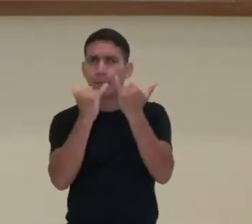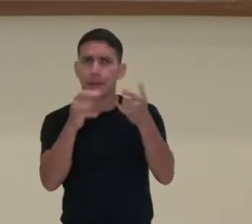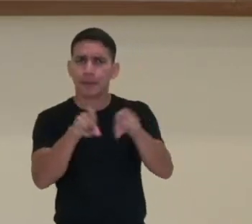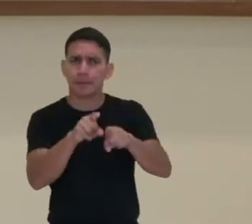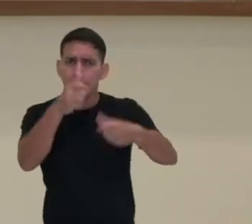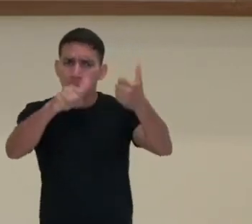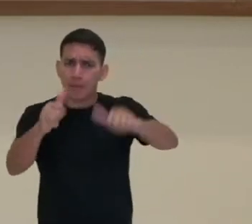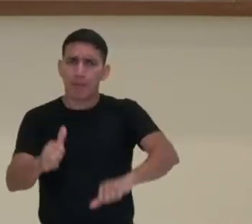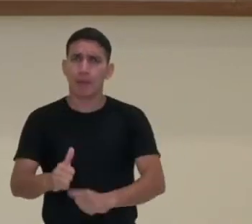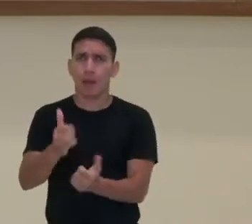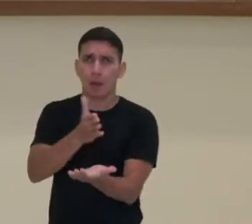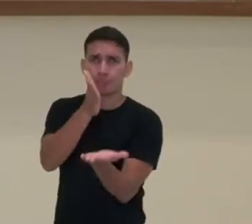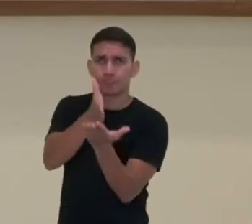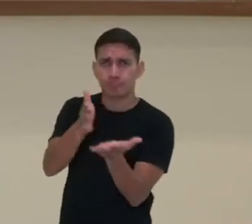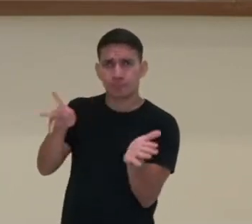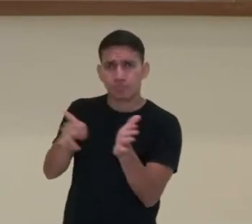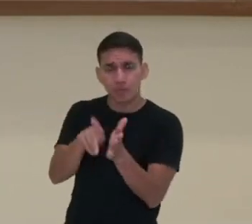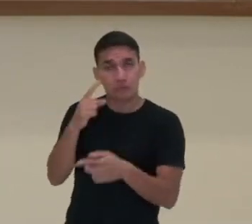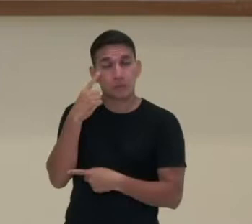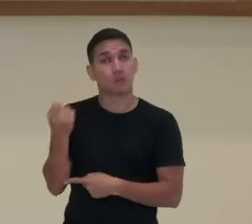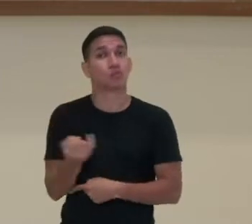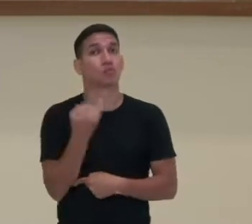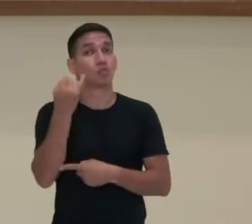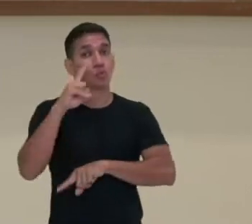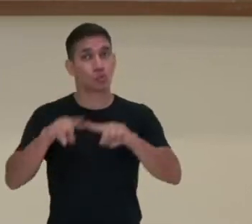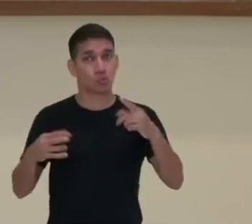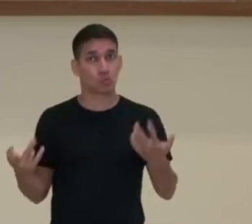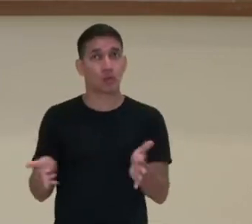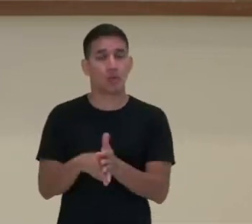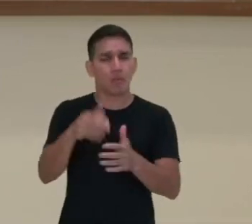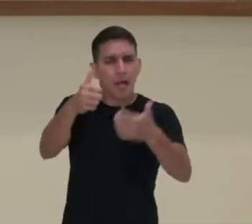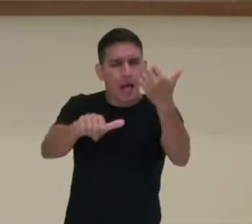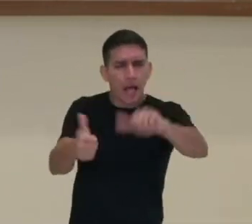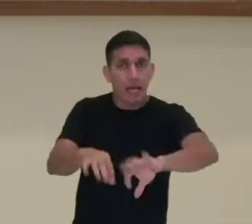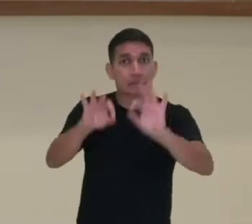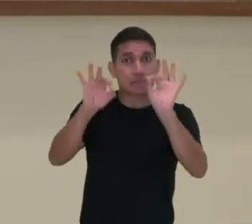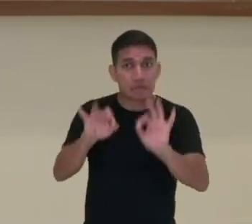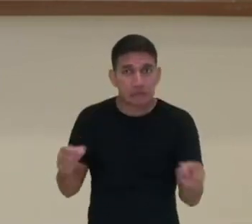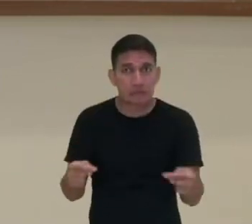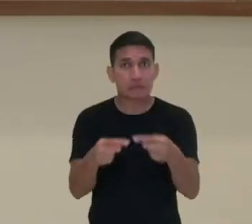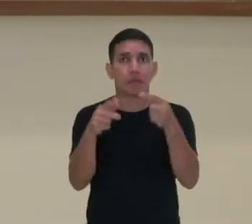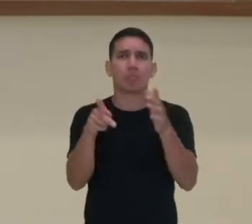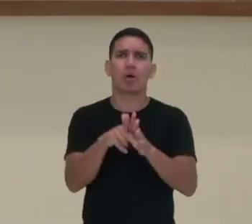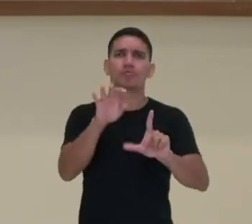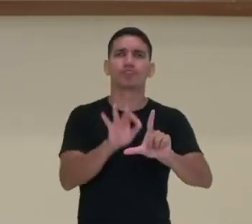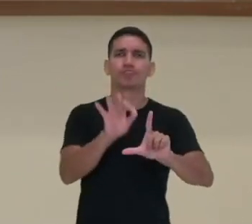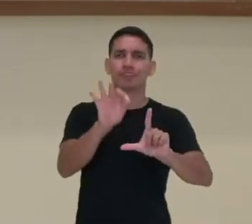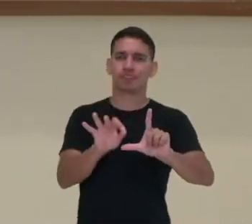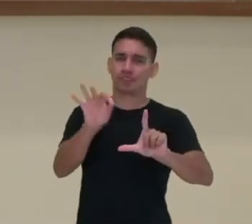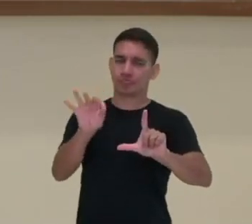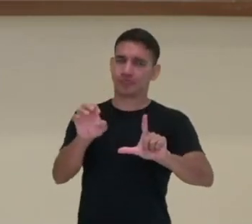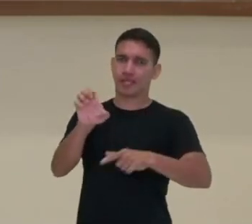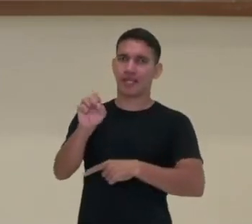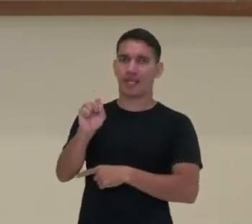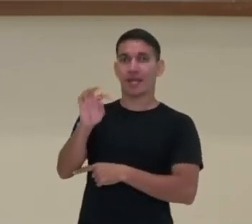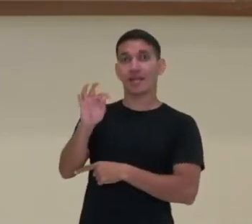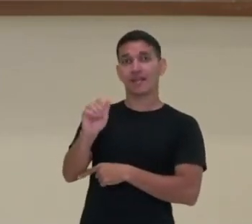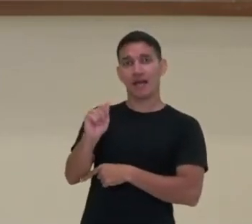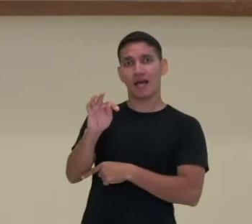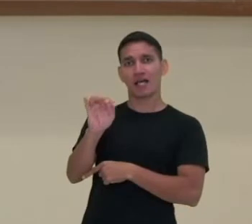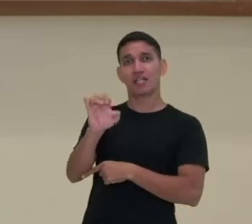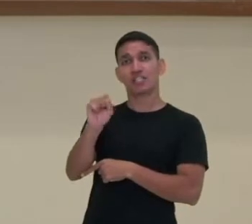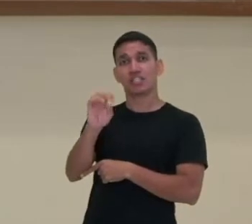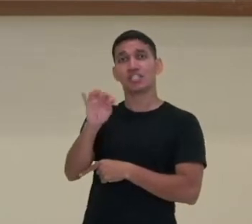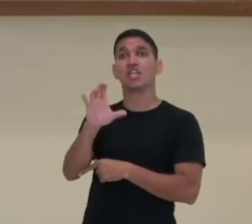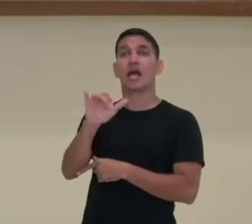central, um instrumento muito importante para análise exatamente estatística, para a gente formar dados que